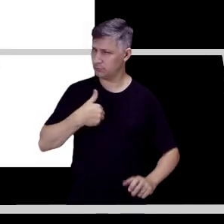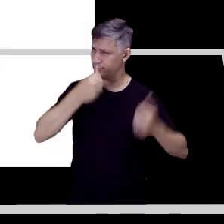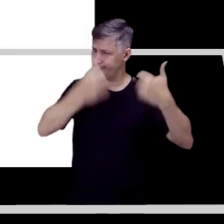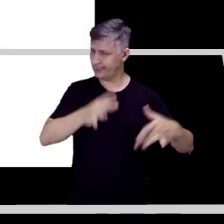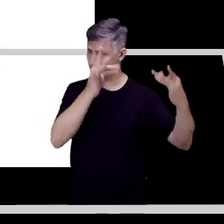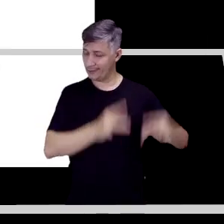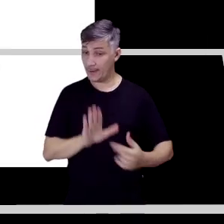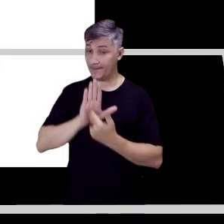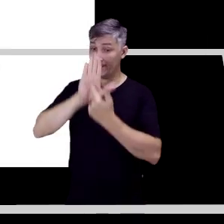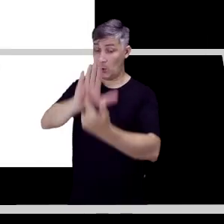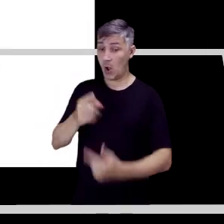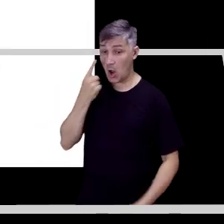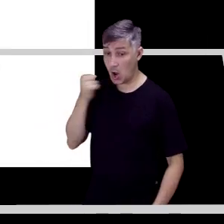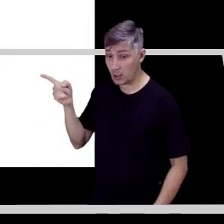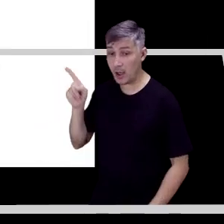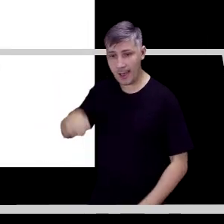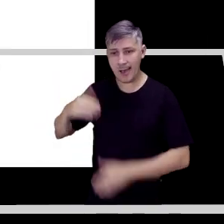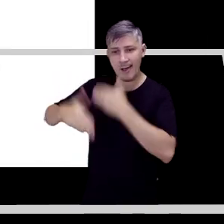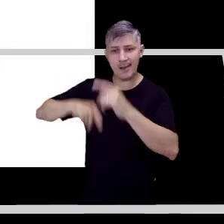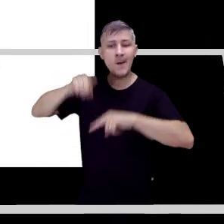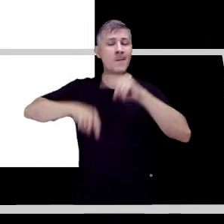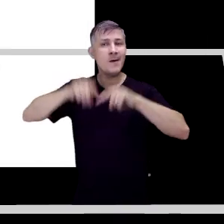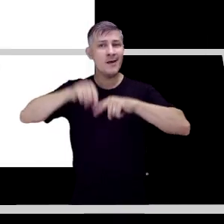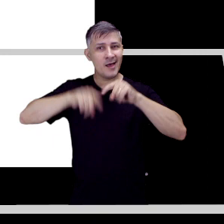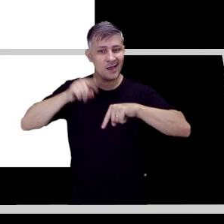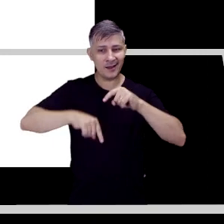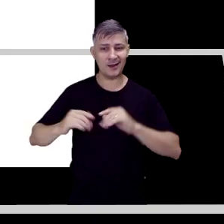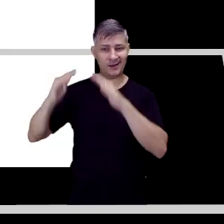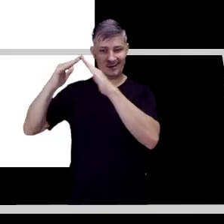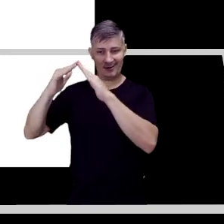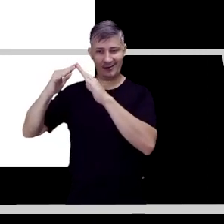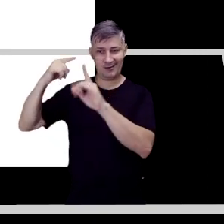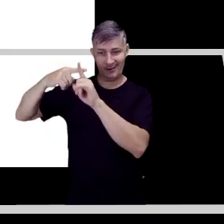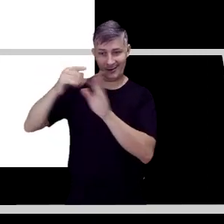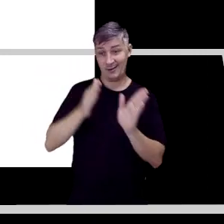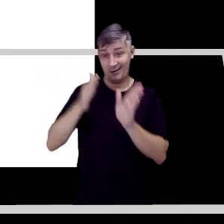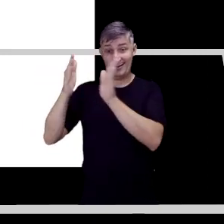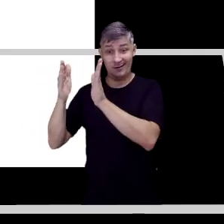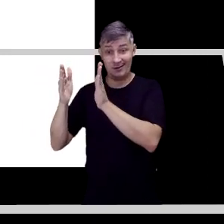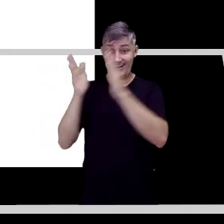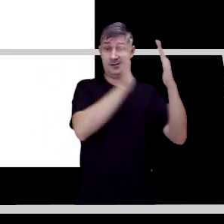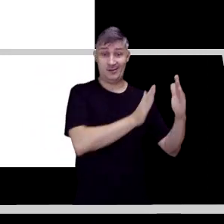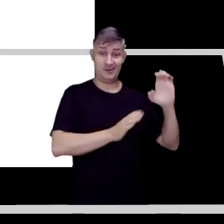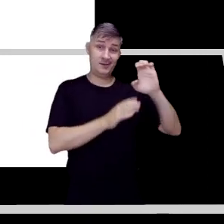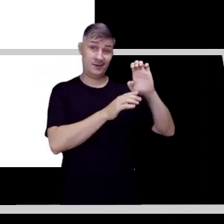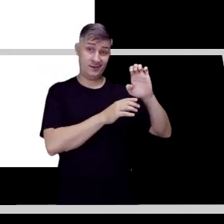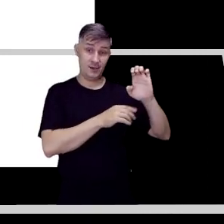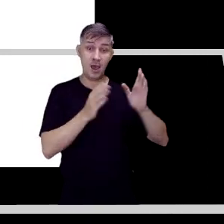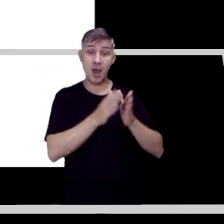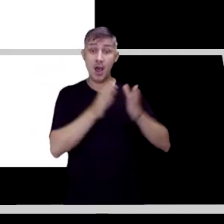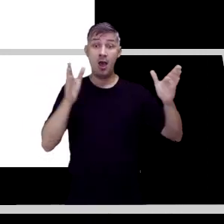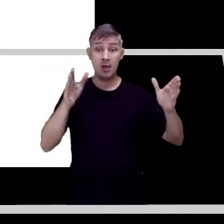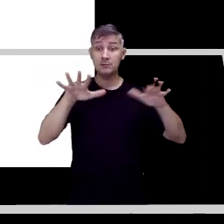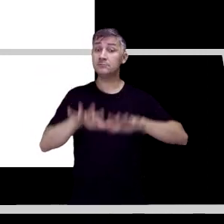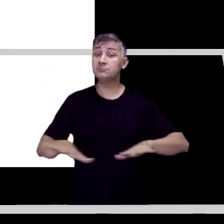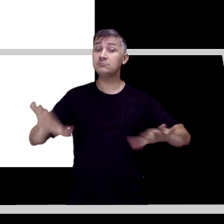eu gostaria de mostrar agora. Isso aqui é essa sequência de objetos, da qual a capela é o mais da esquerda, que a gente